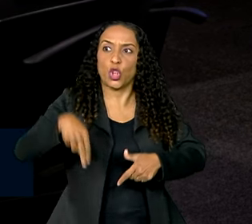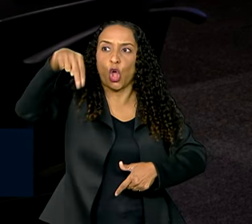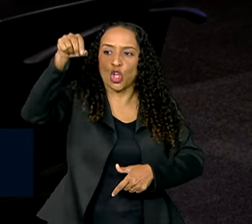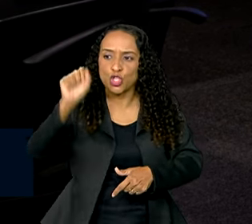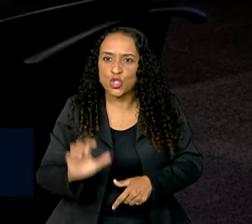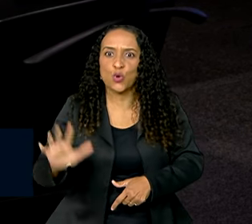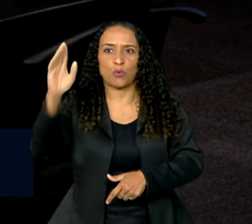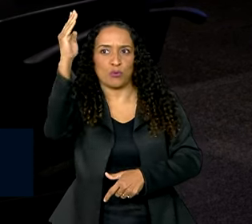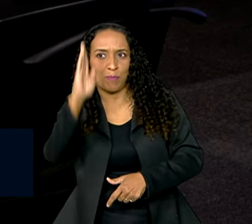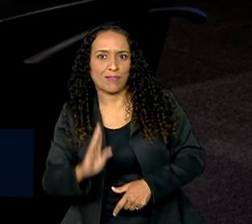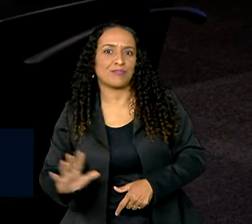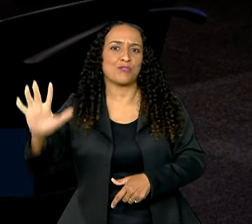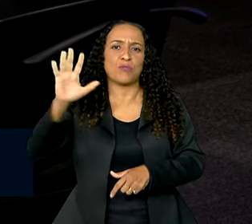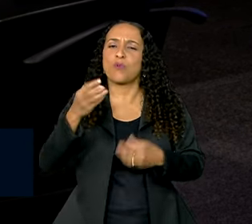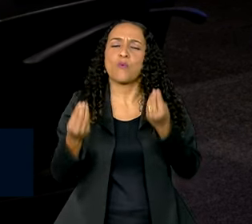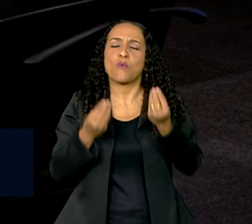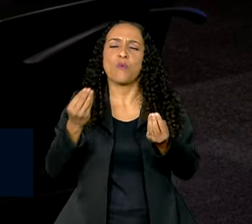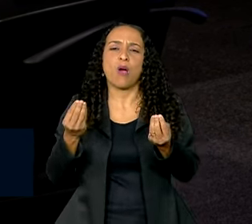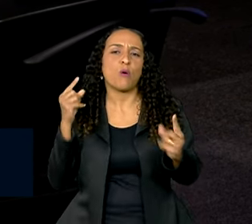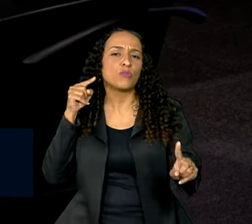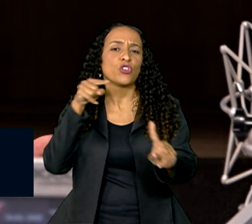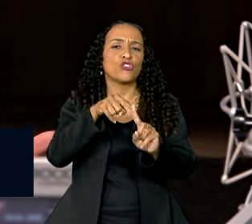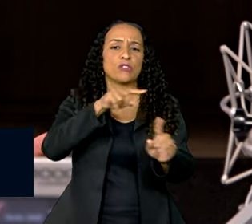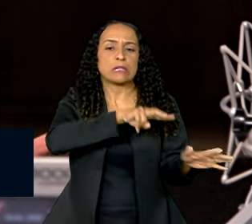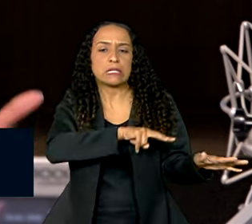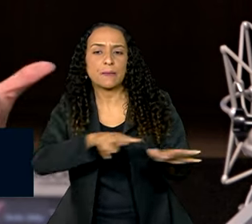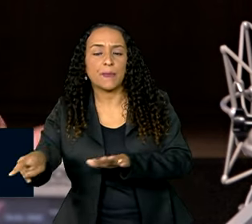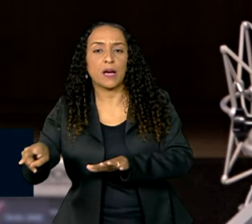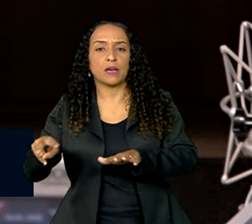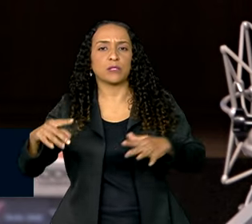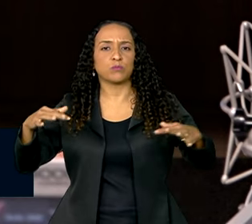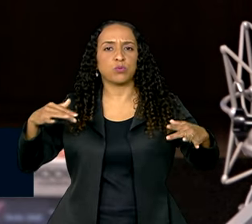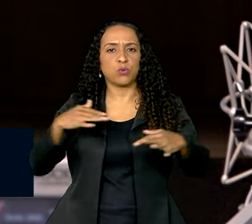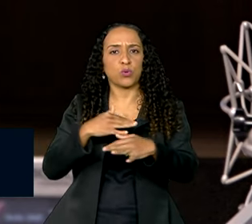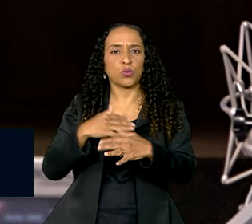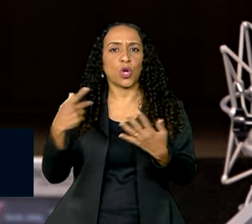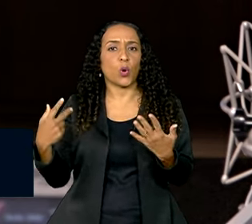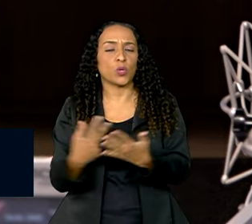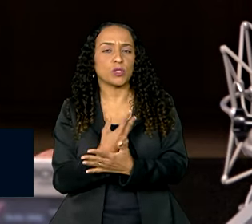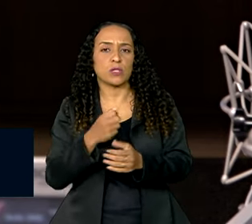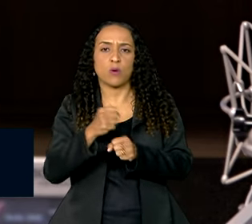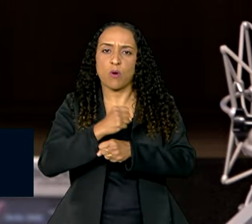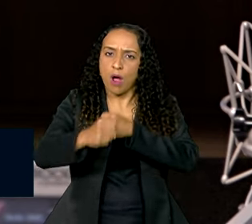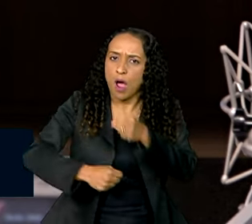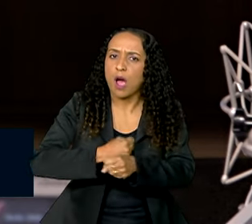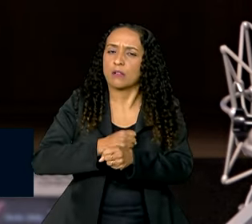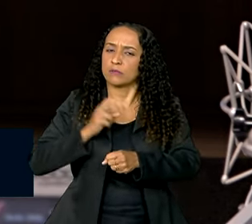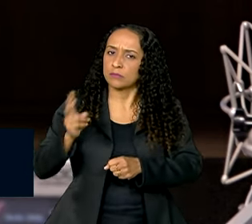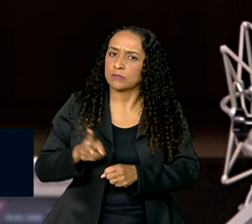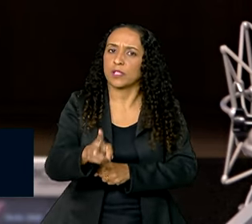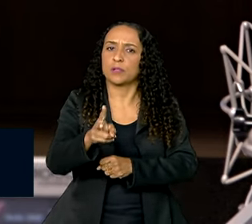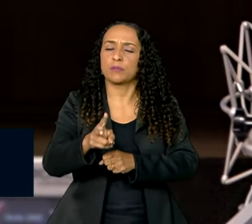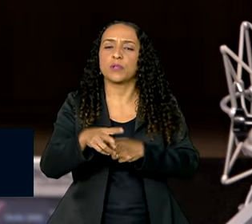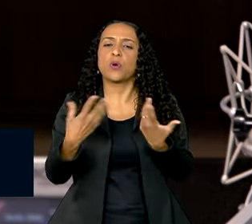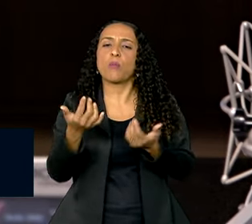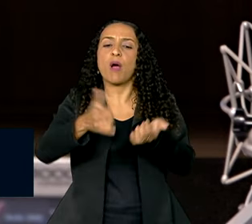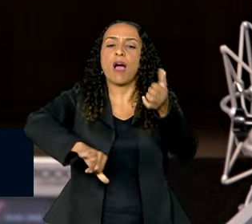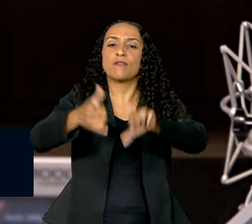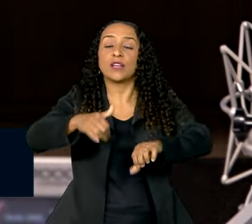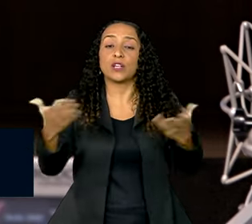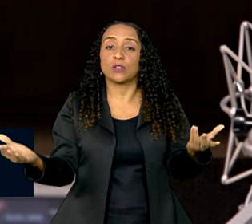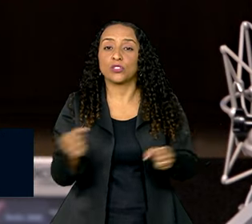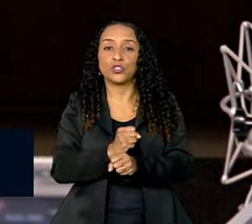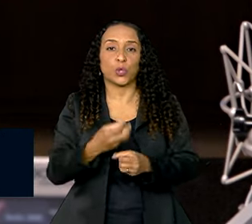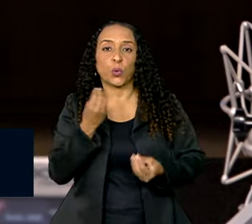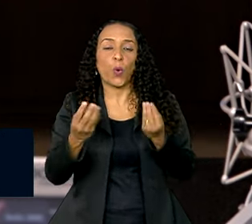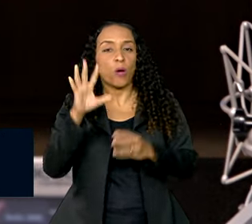eu queria que o senhor falasse um pouquinho do objetivo dessa Semana de Trânsito, que ocorre anualmente, né? E como é que o senhor avalia a edição desse ano?